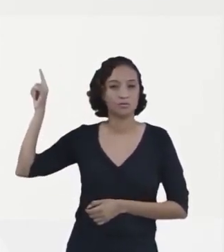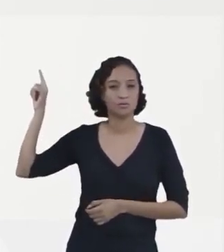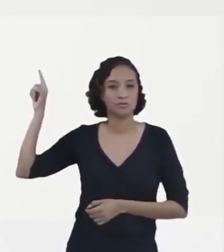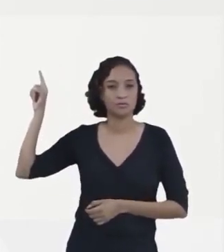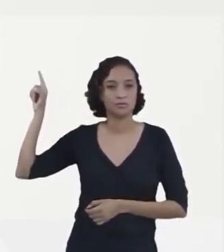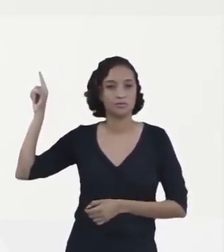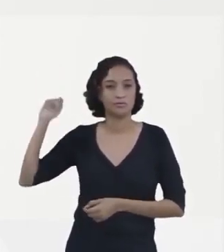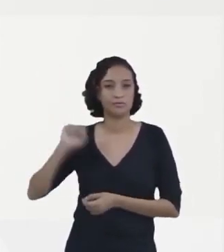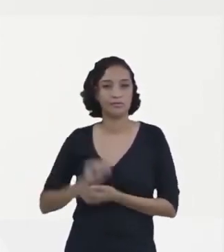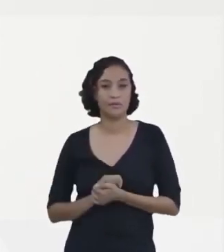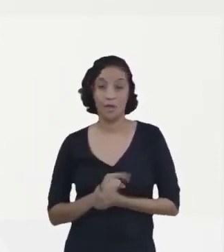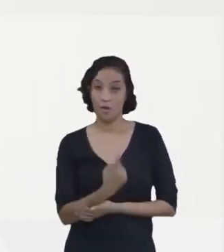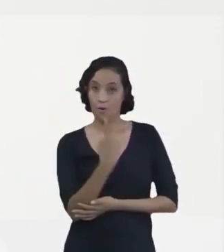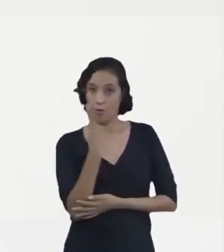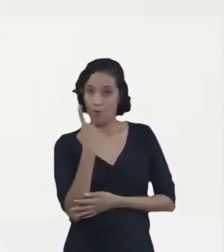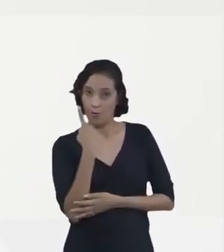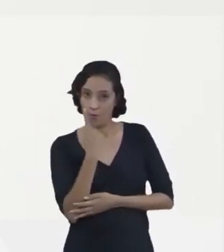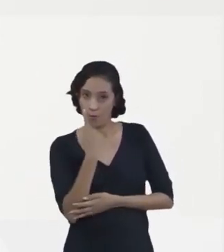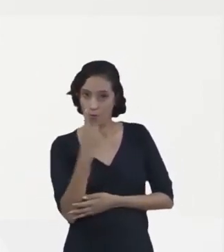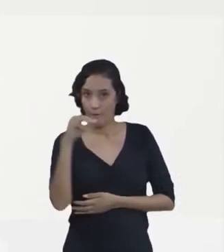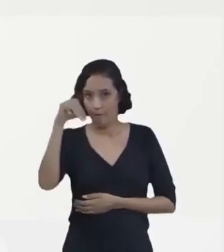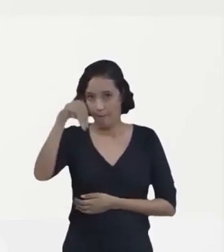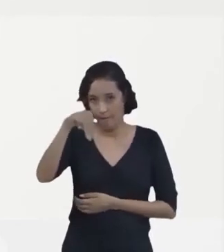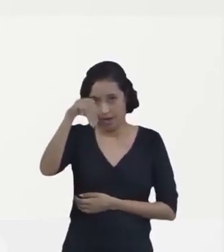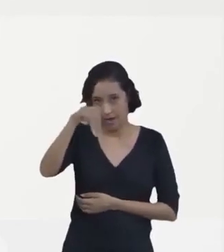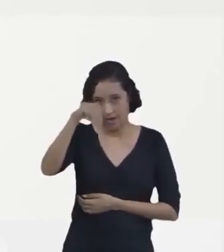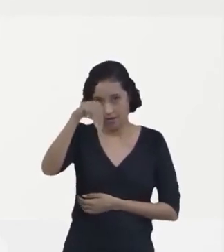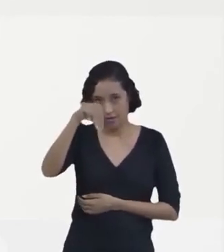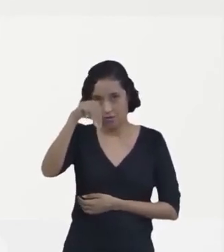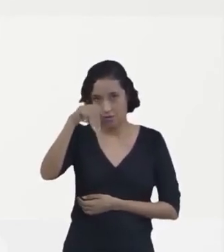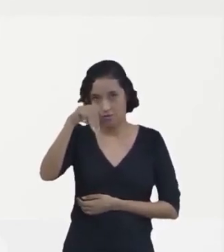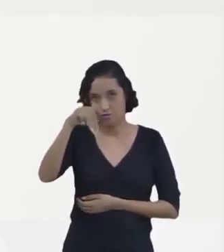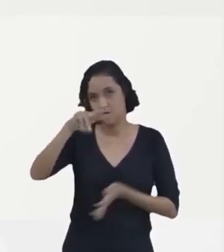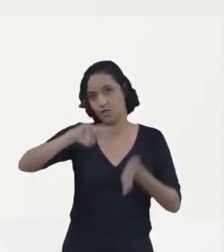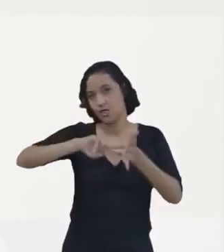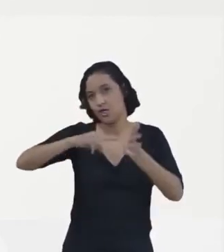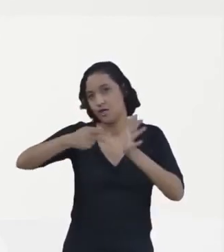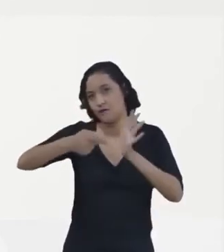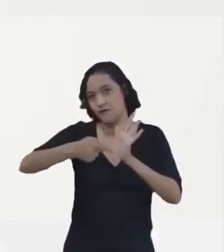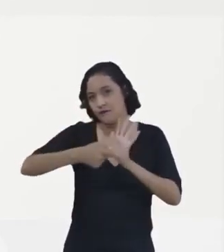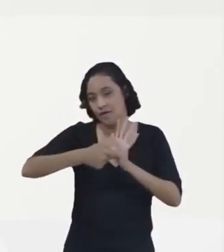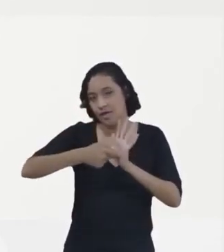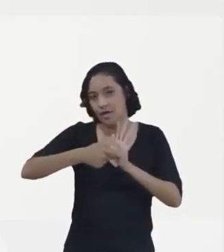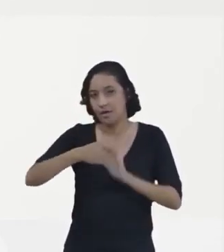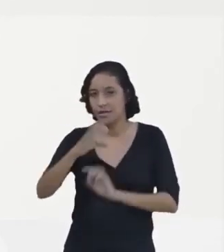é igual a 100